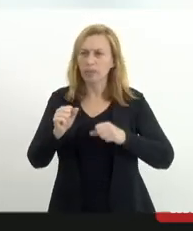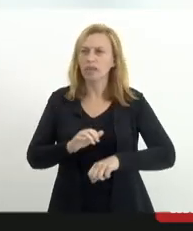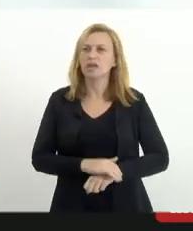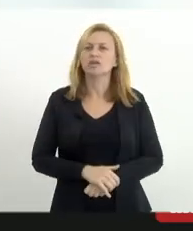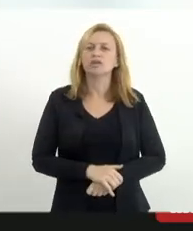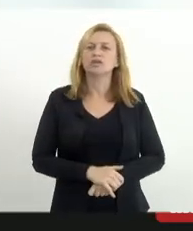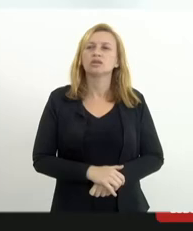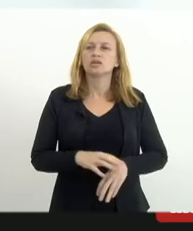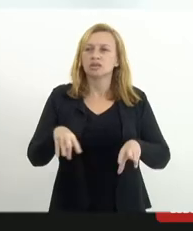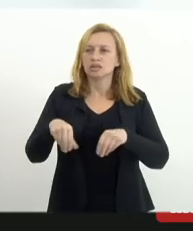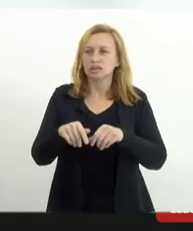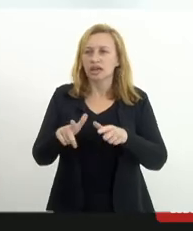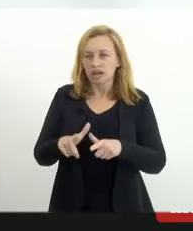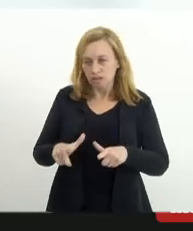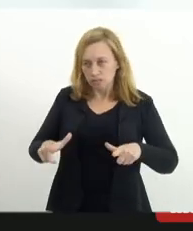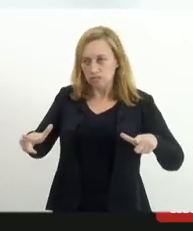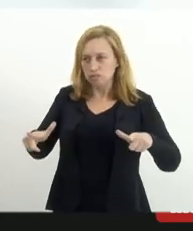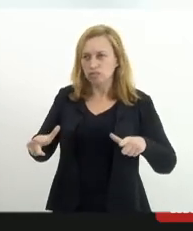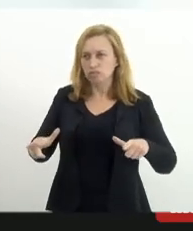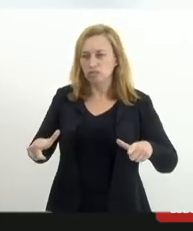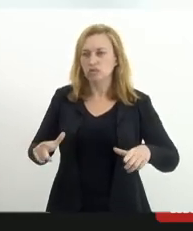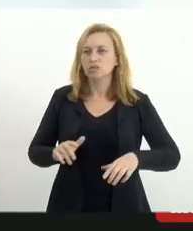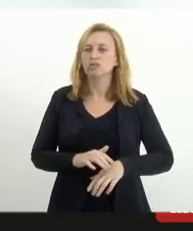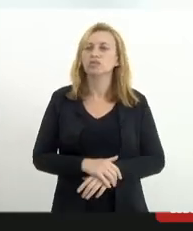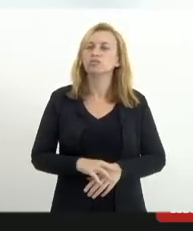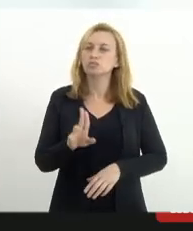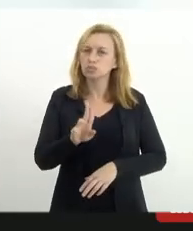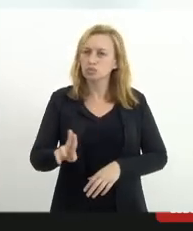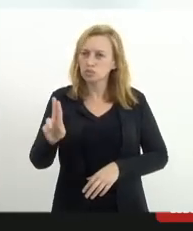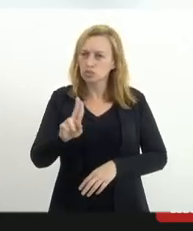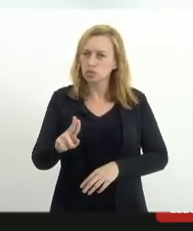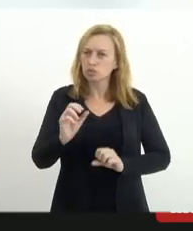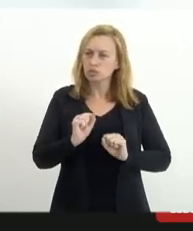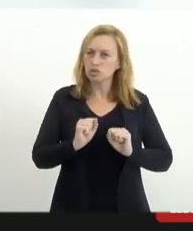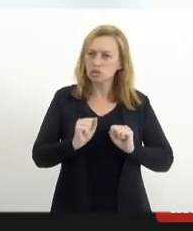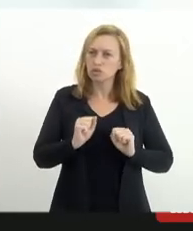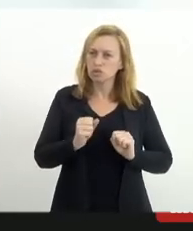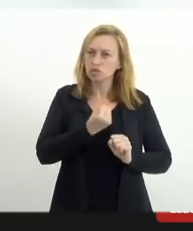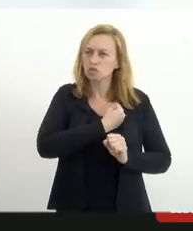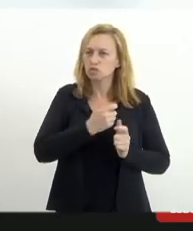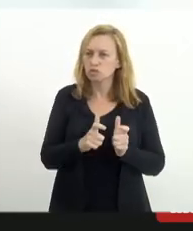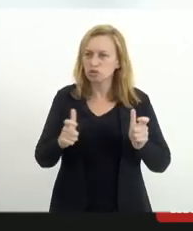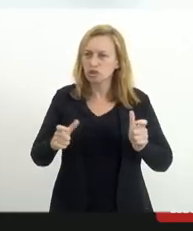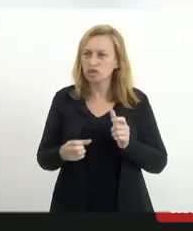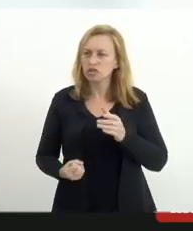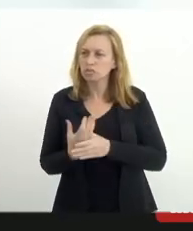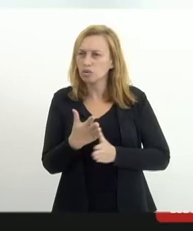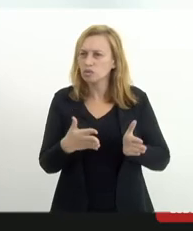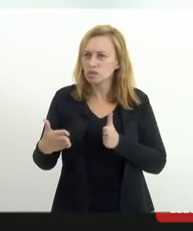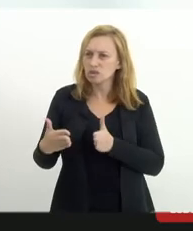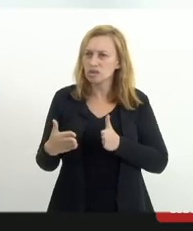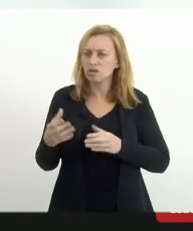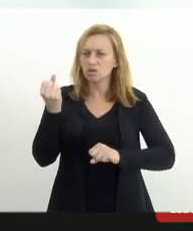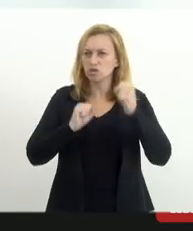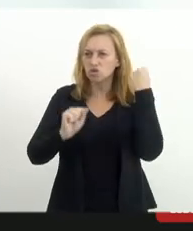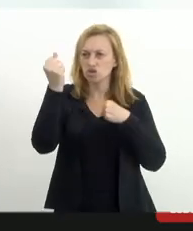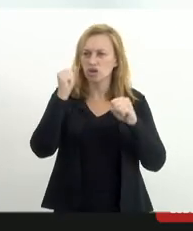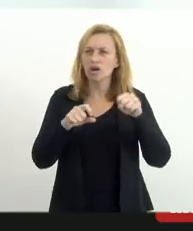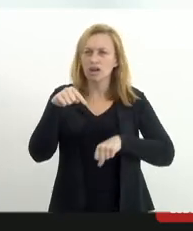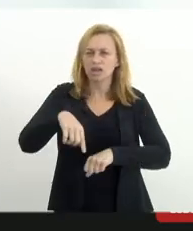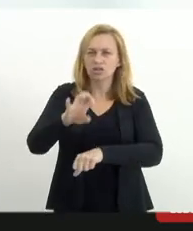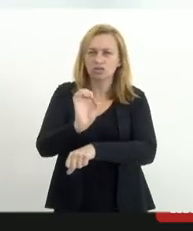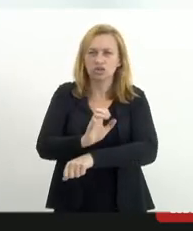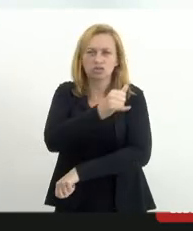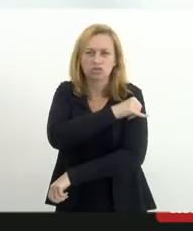do mundo, tivesse plena utilização e aumentasse a produção industrial aqui no estado do Rio